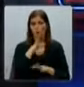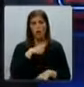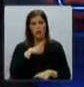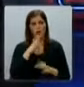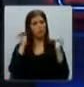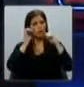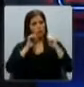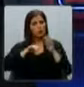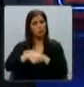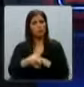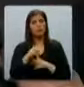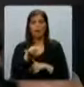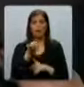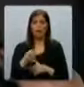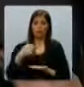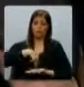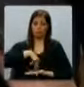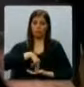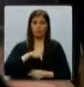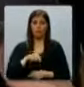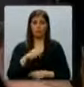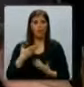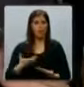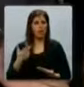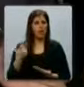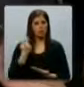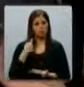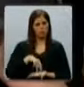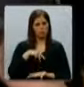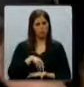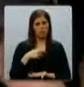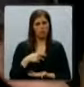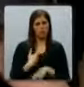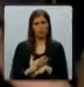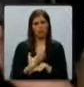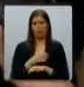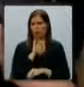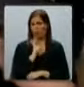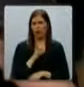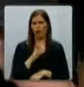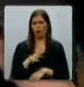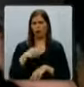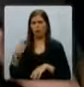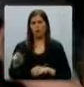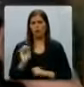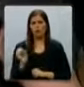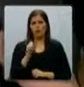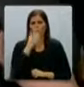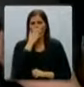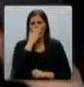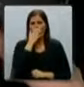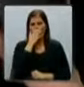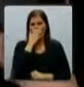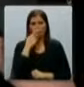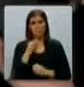mais profundo e aí que nós nos colocamos à computador aguardar não há nenhum atraso as conversações entre os dois